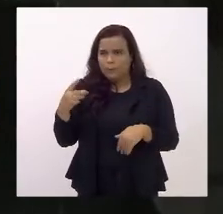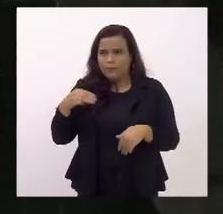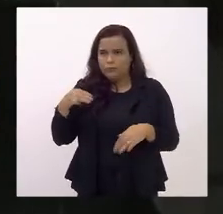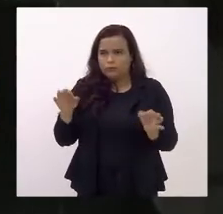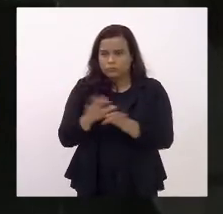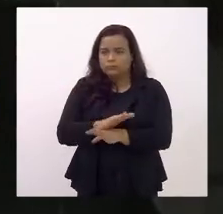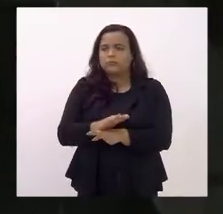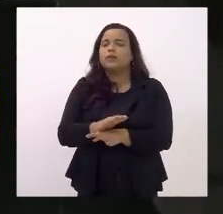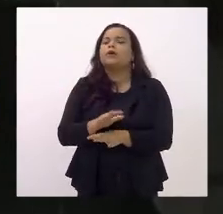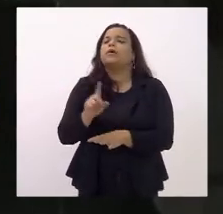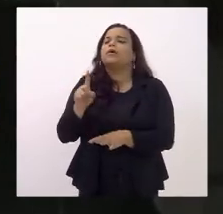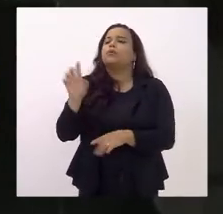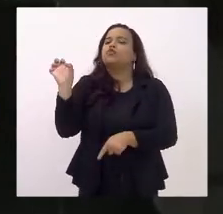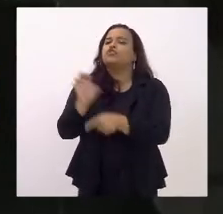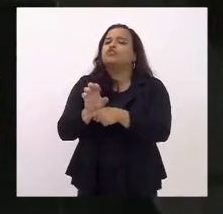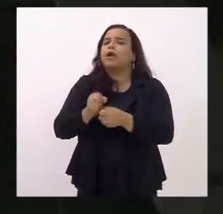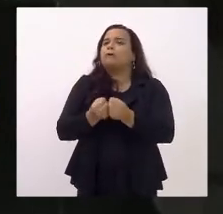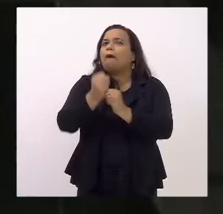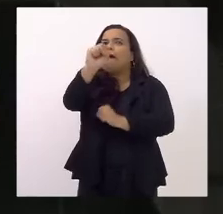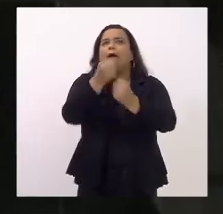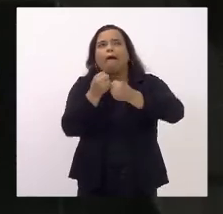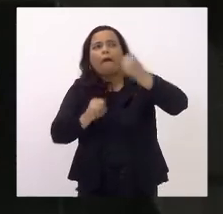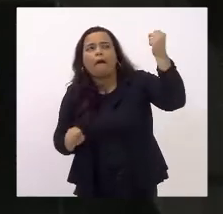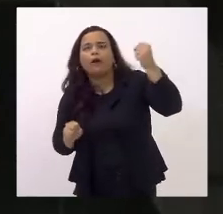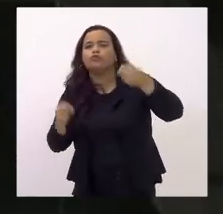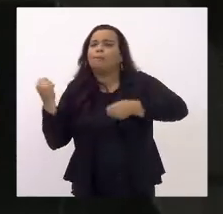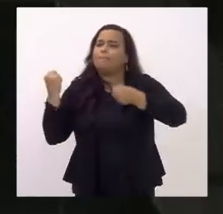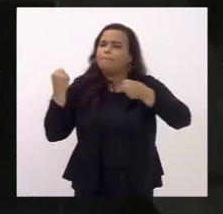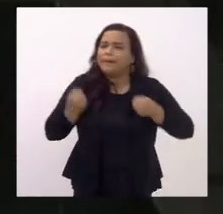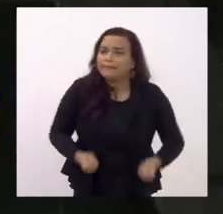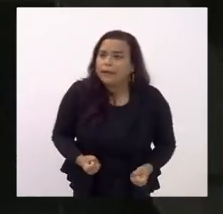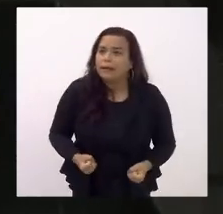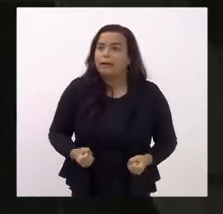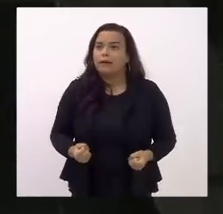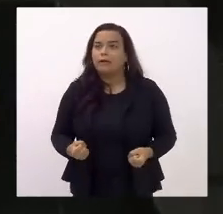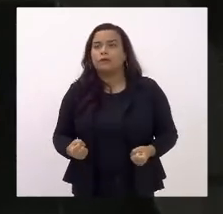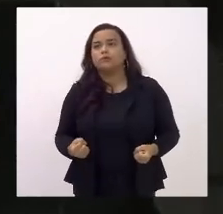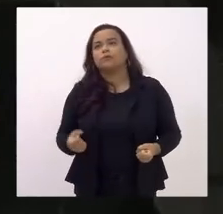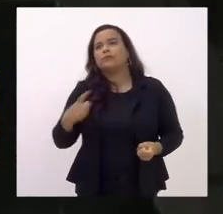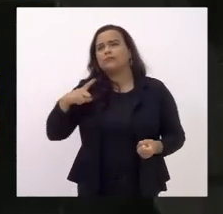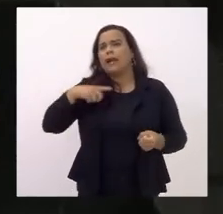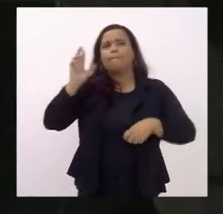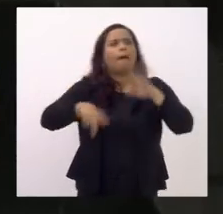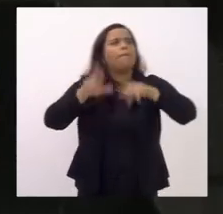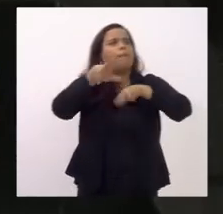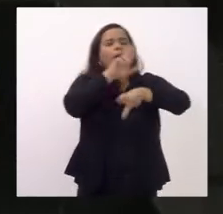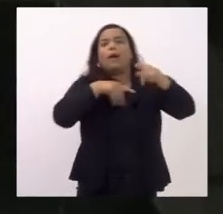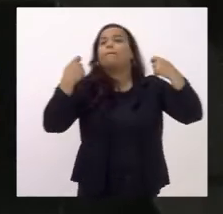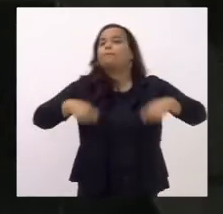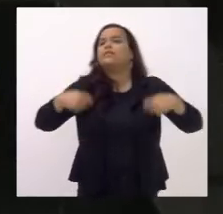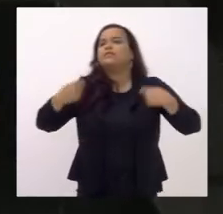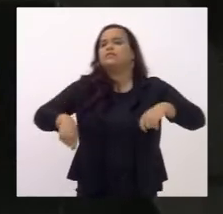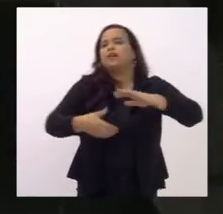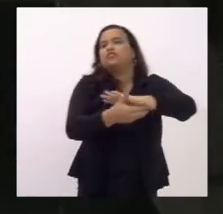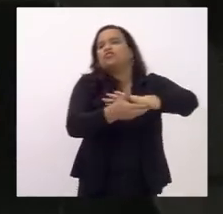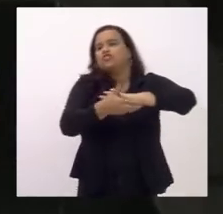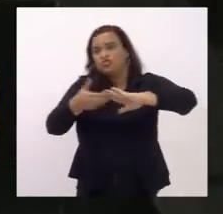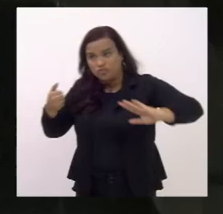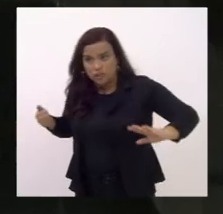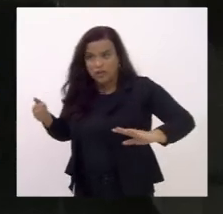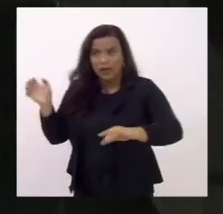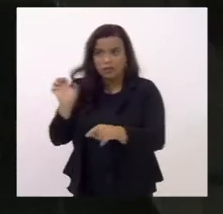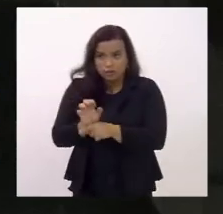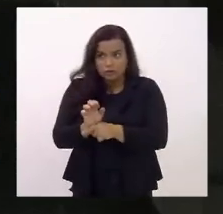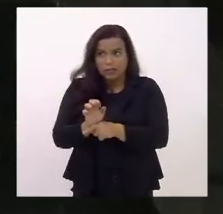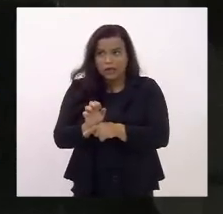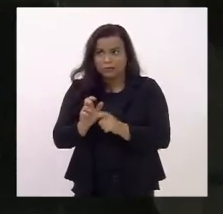resumidamente, o Estado é muito grande, o Estado é muito pesado, o Estado é muito perdulário, E é preciso tirar o Estado de áreas em que ele não